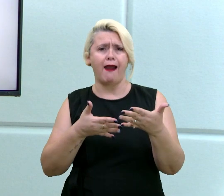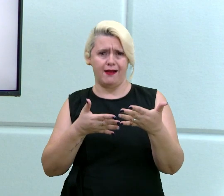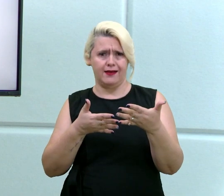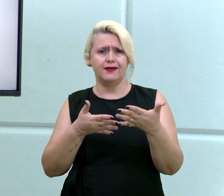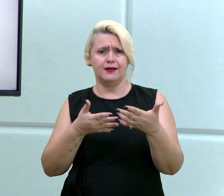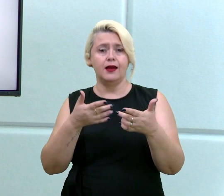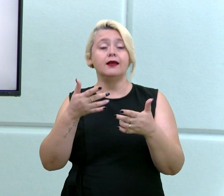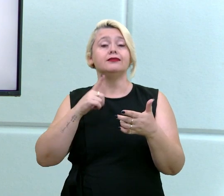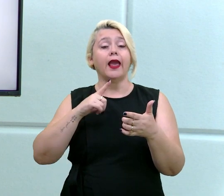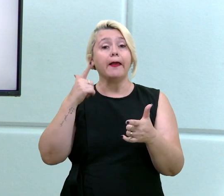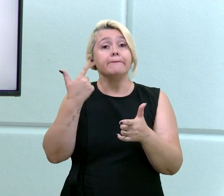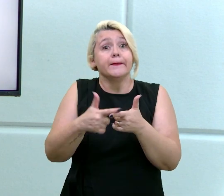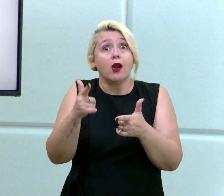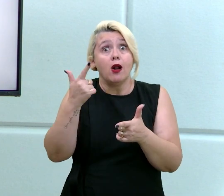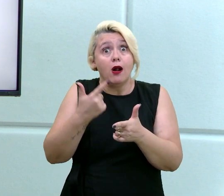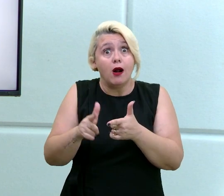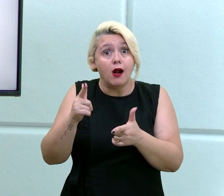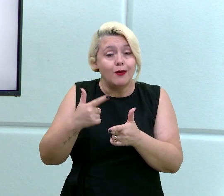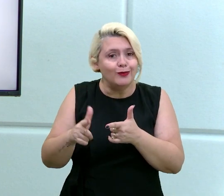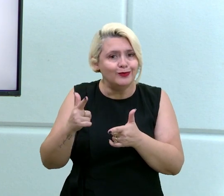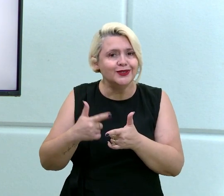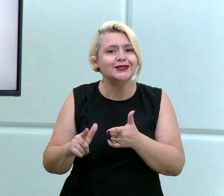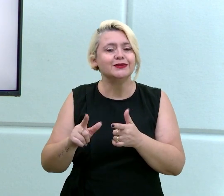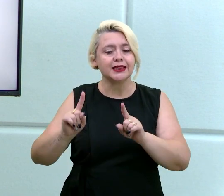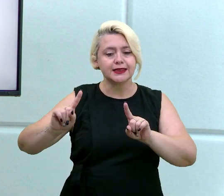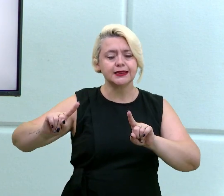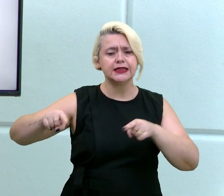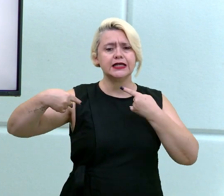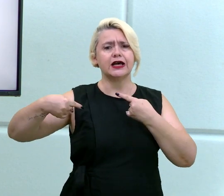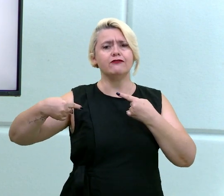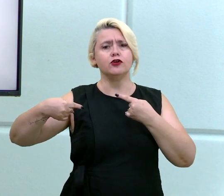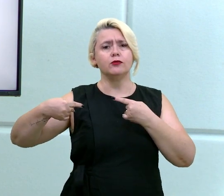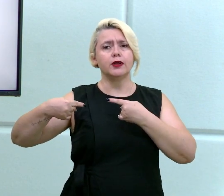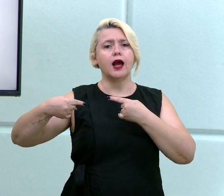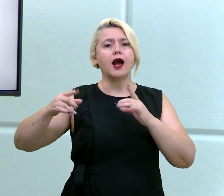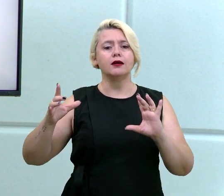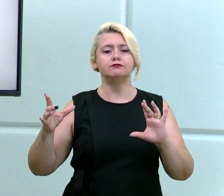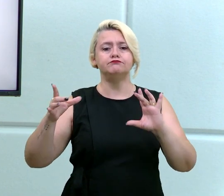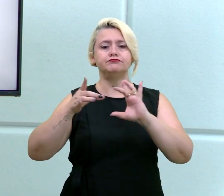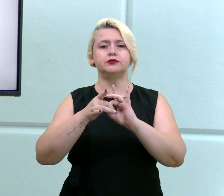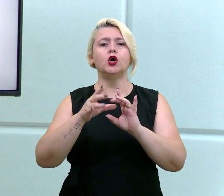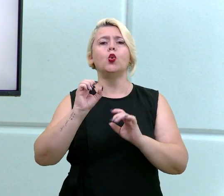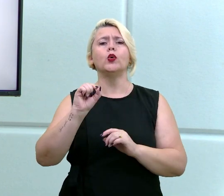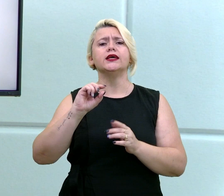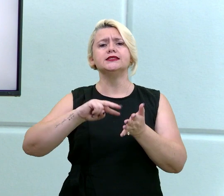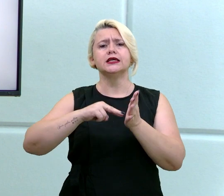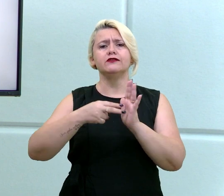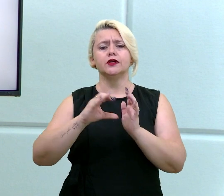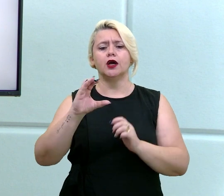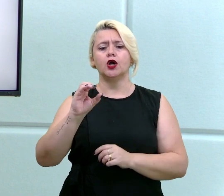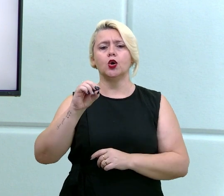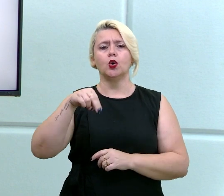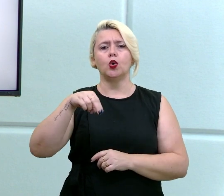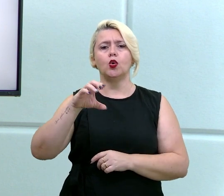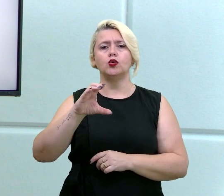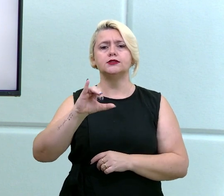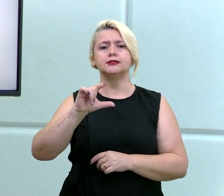os problemas. Desafios para conciliar. O que será que é conciliar alguma